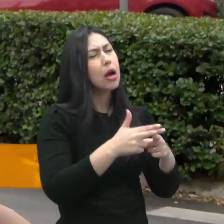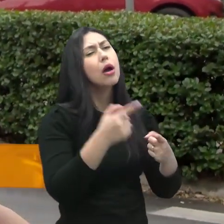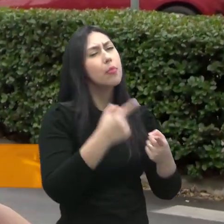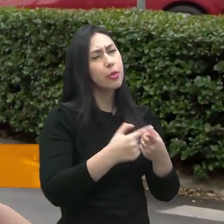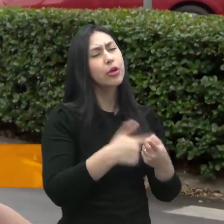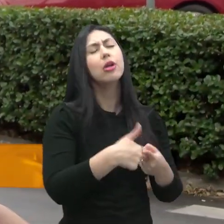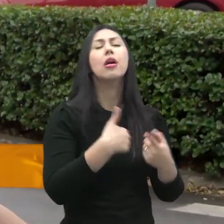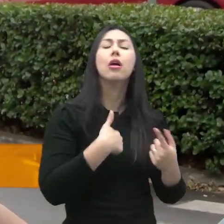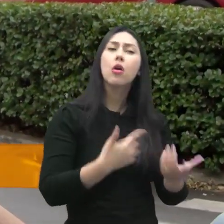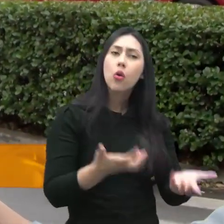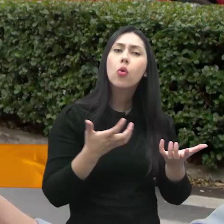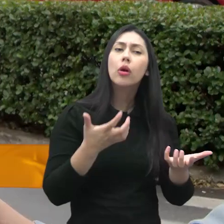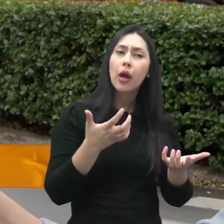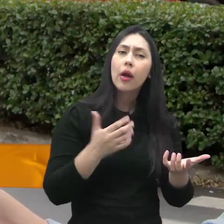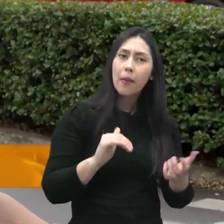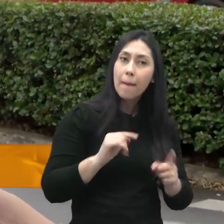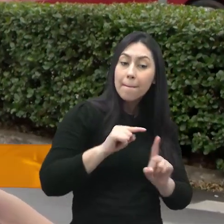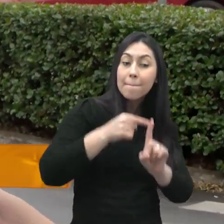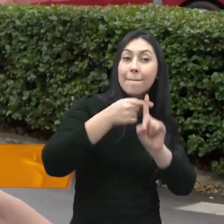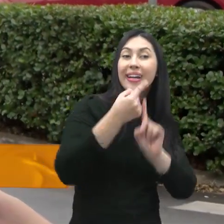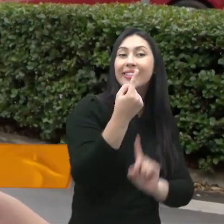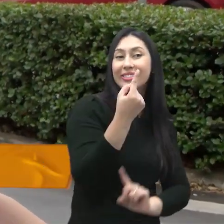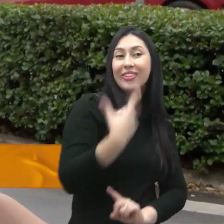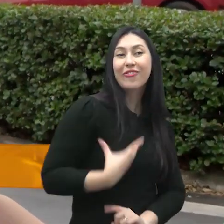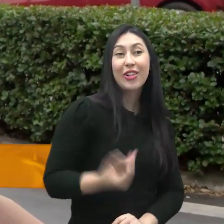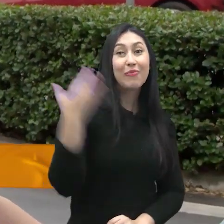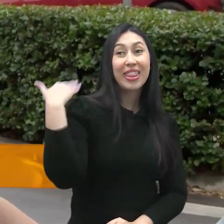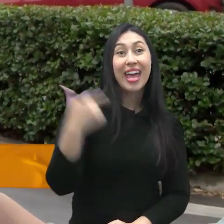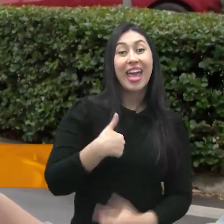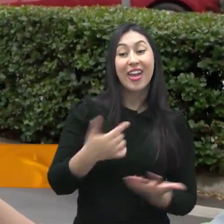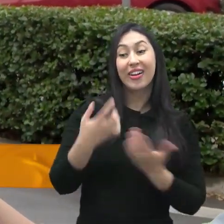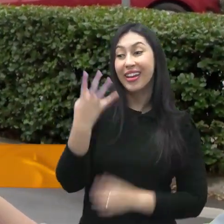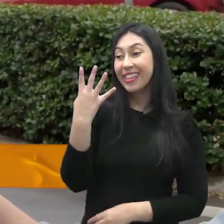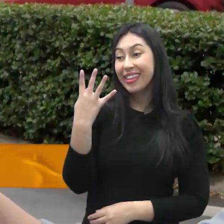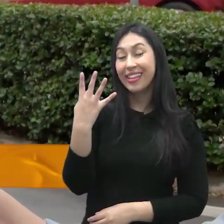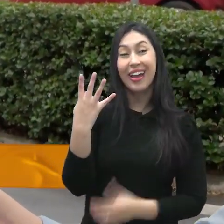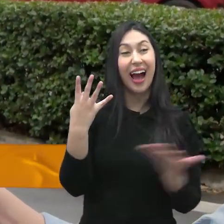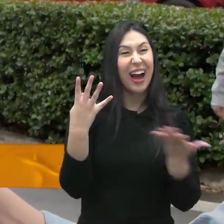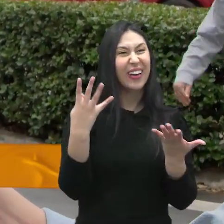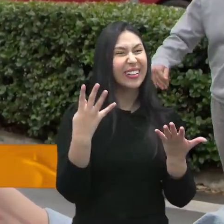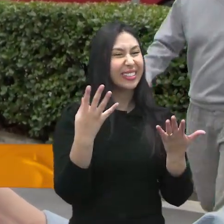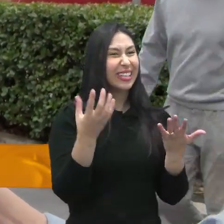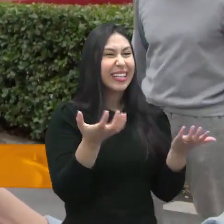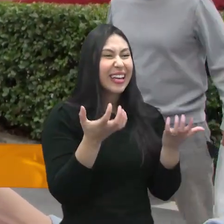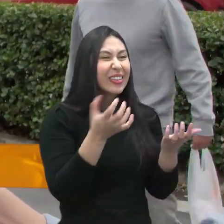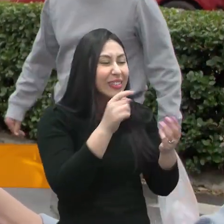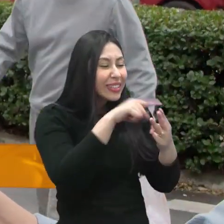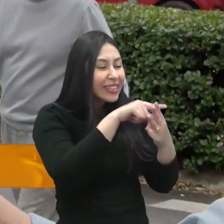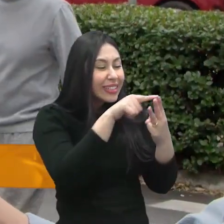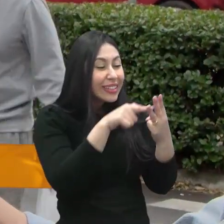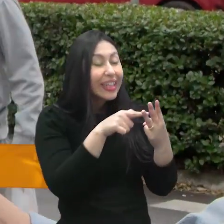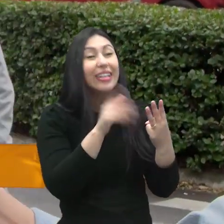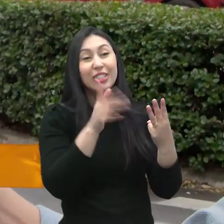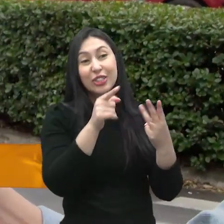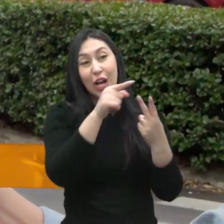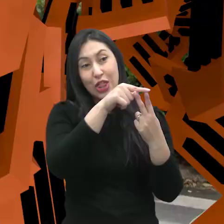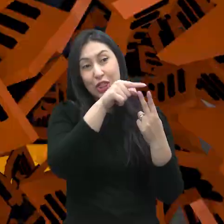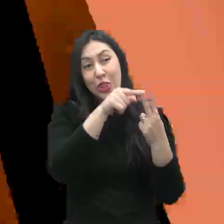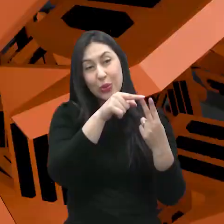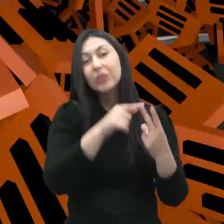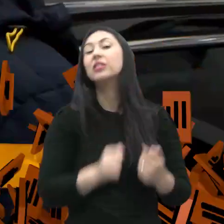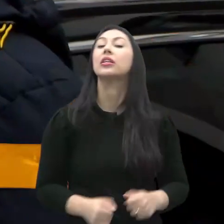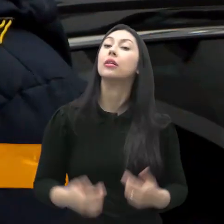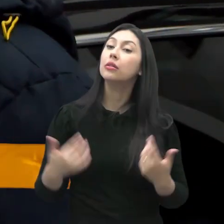vasectomia, até porque eu quero ter mais um filho. Antes eu queria ter 4, mas eu diminui para 3 depois que eu tive ela, eu tenho até uma